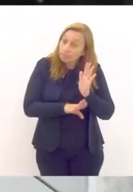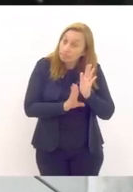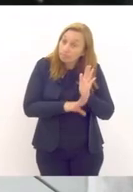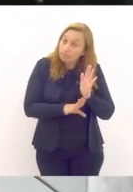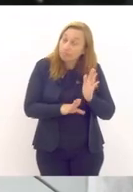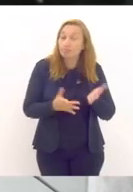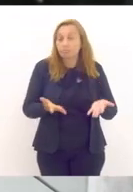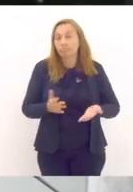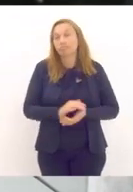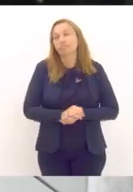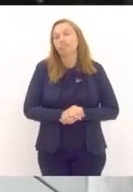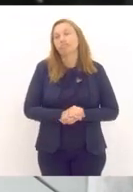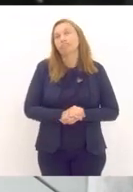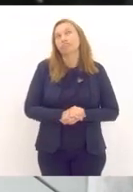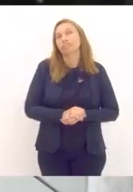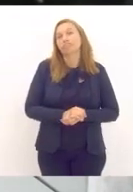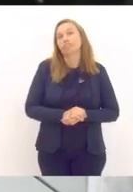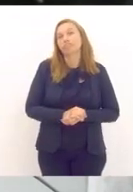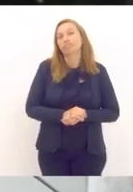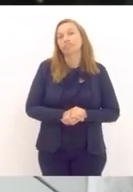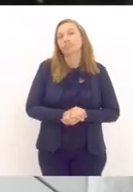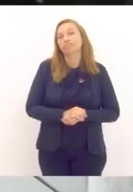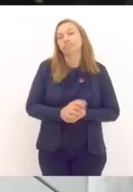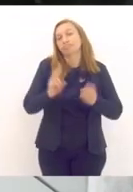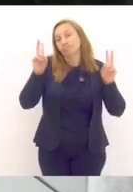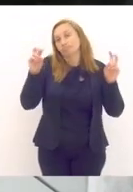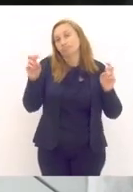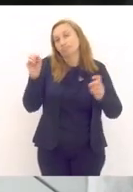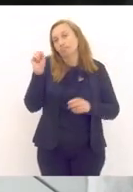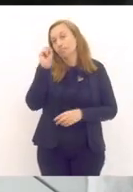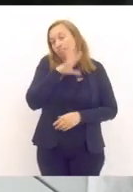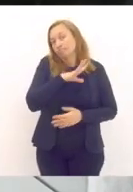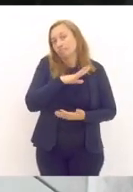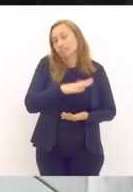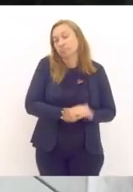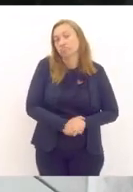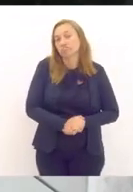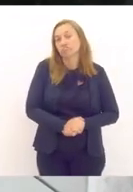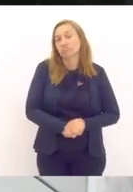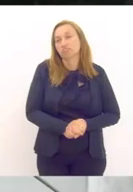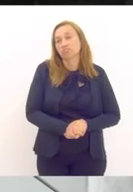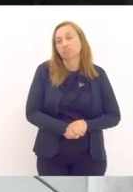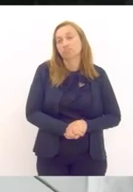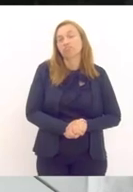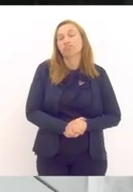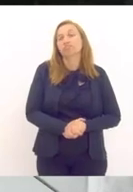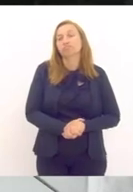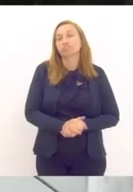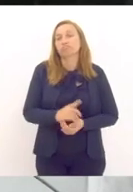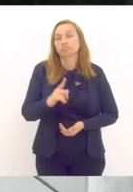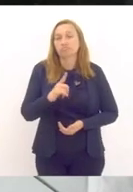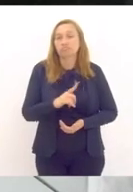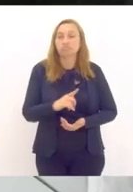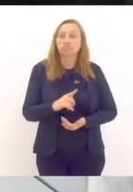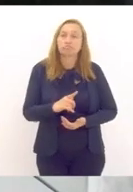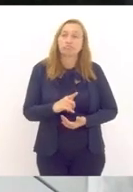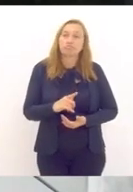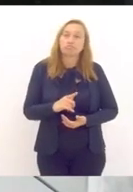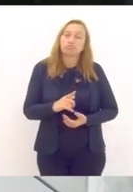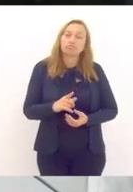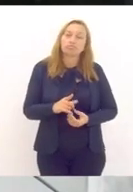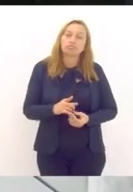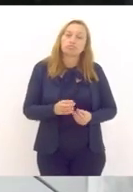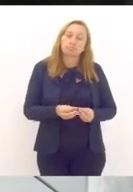de uma situação absurda, em que temos aí um abismo